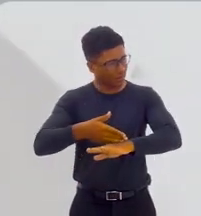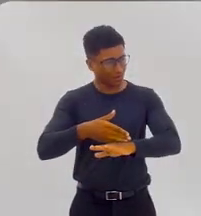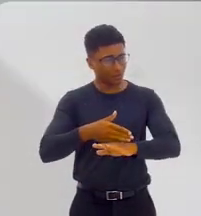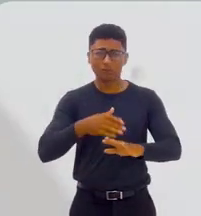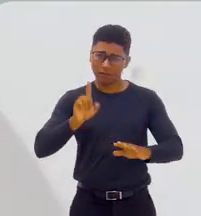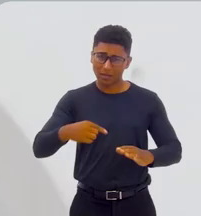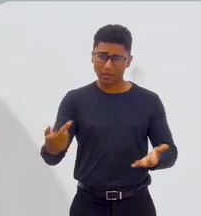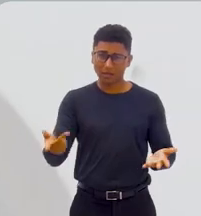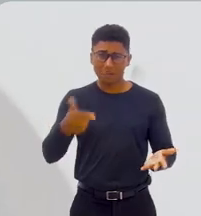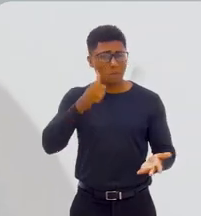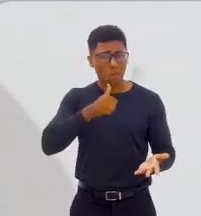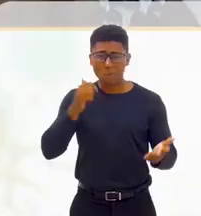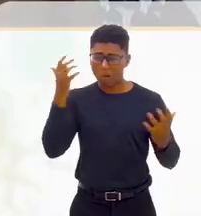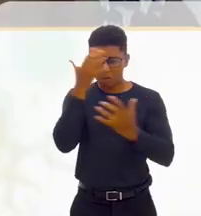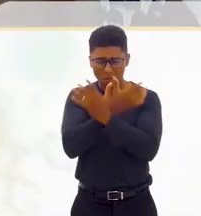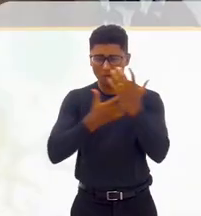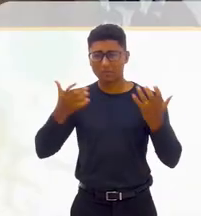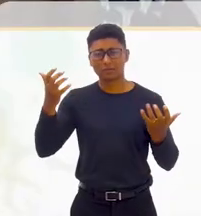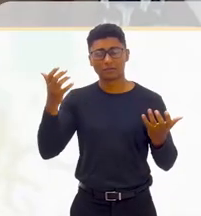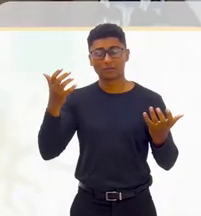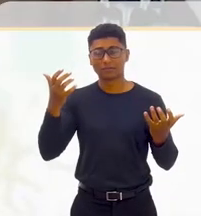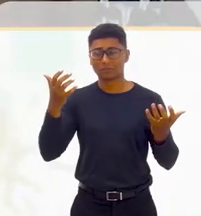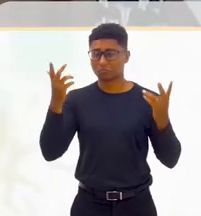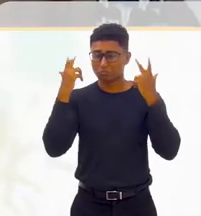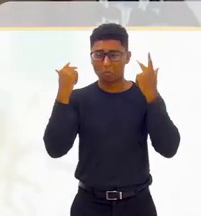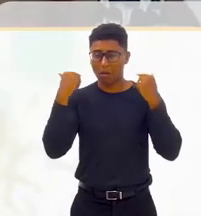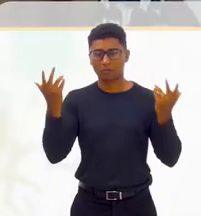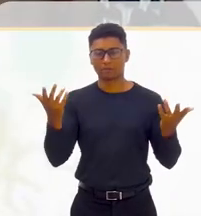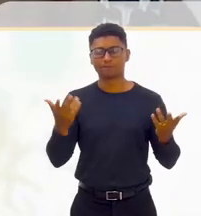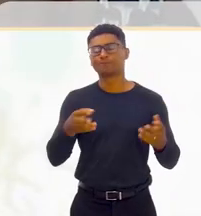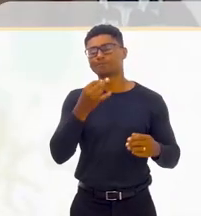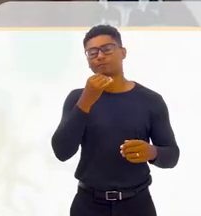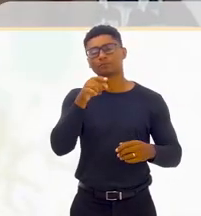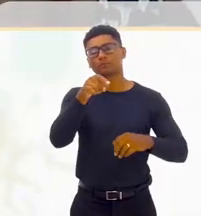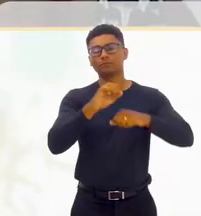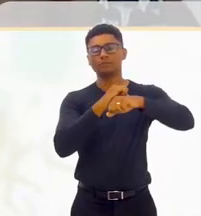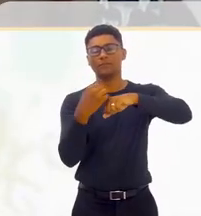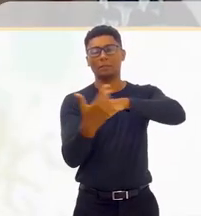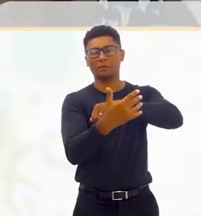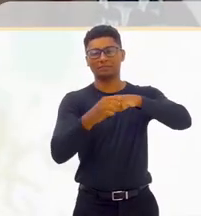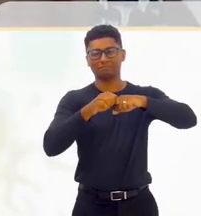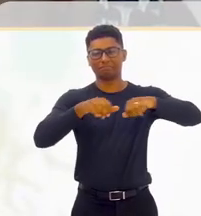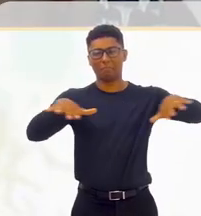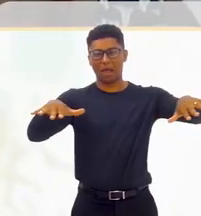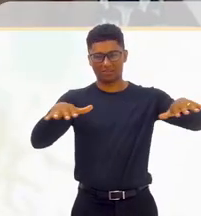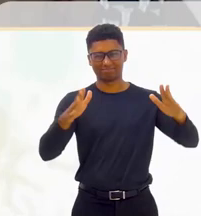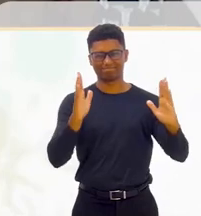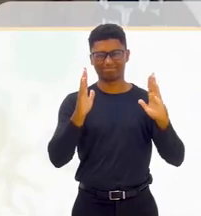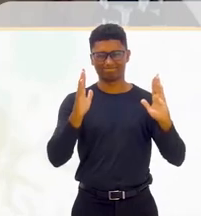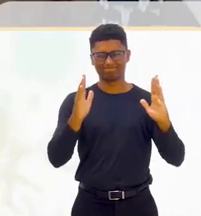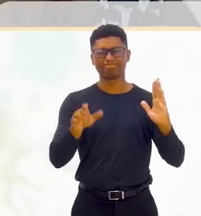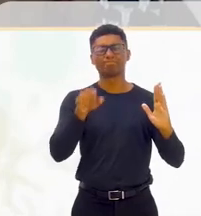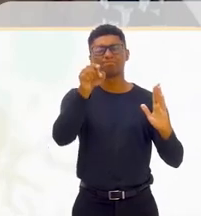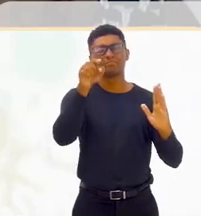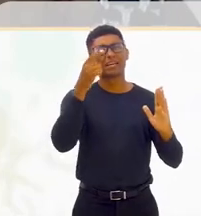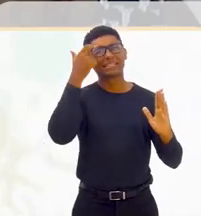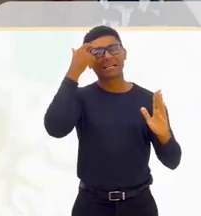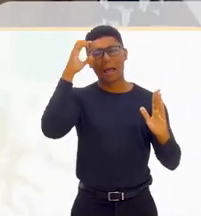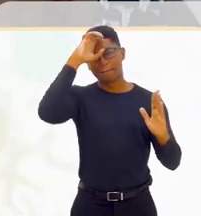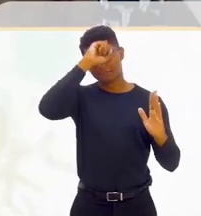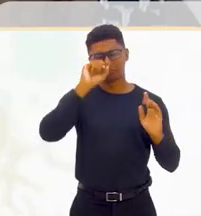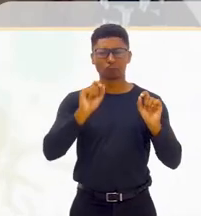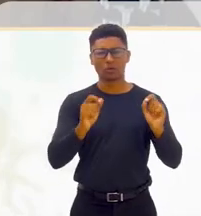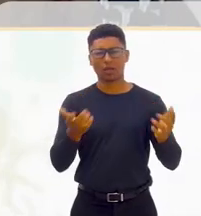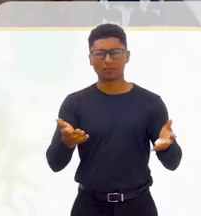Não. como todas as outras músicas. E na pandemia, o que que você pode dizer que você aprendeu na pandemia? Como é que foi a pandemia